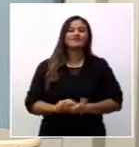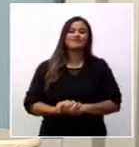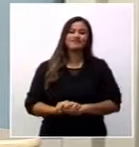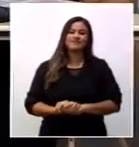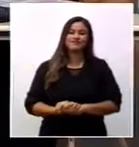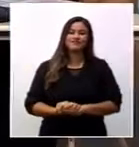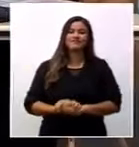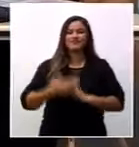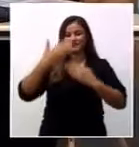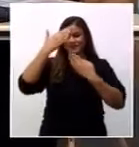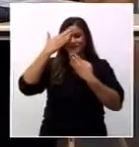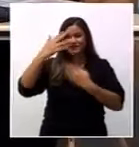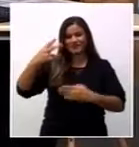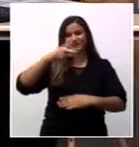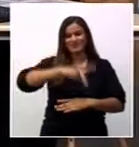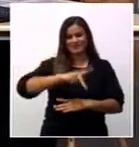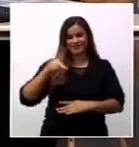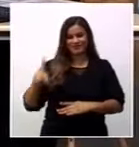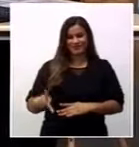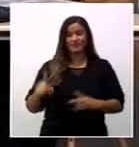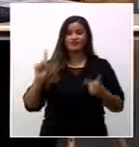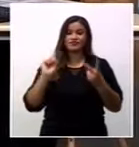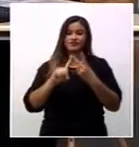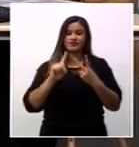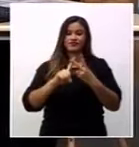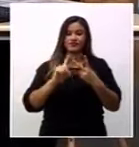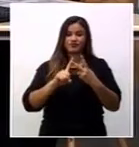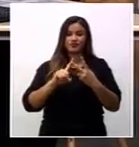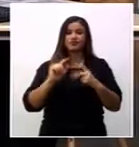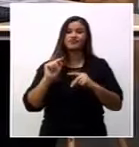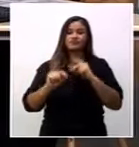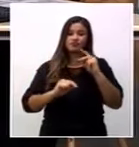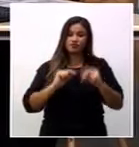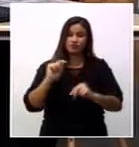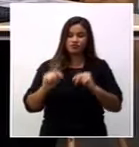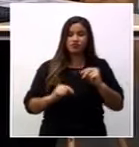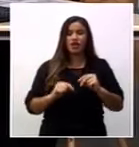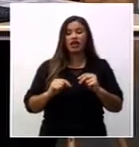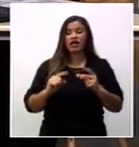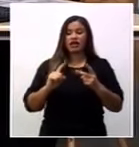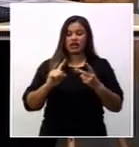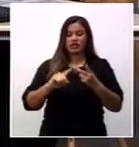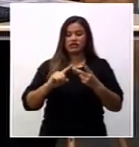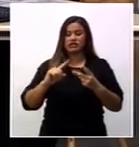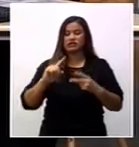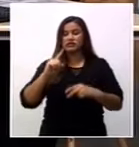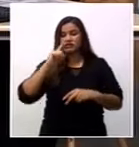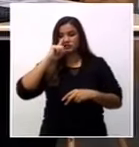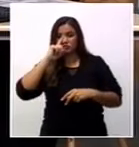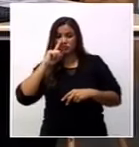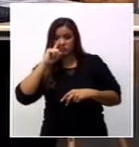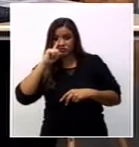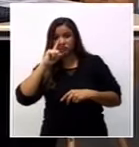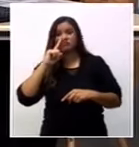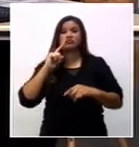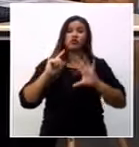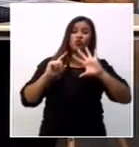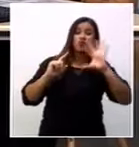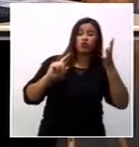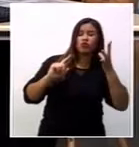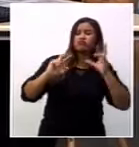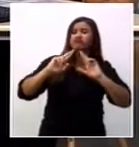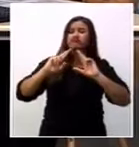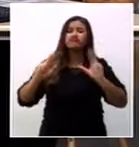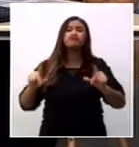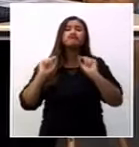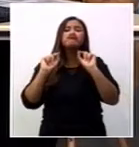Obrigada, professora. E aí, no segundo questionamento, nós tínhamos uma diferenciação, né? E aí, o que a senhora pode falar para a gente sobre a